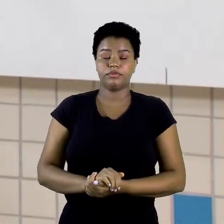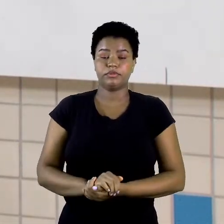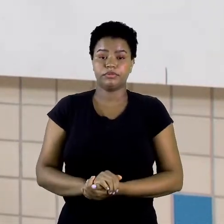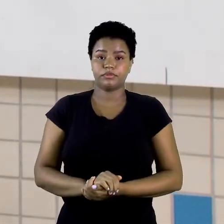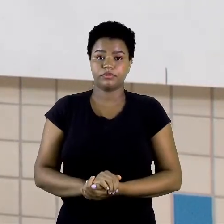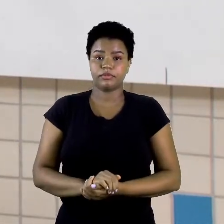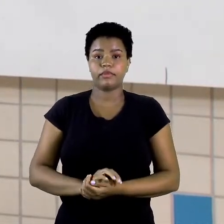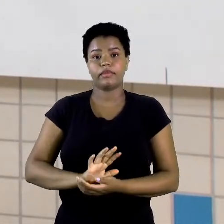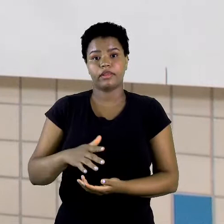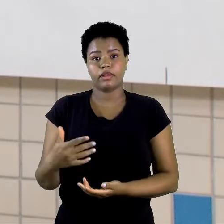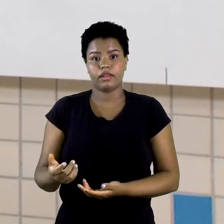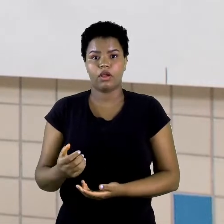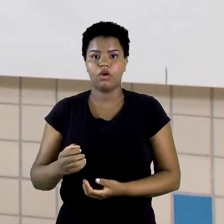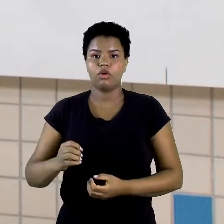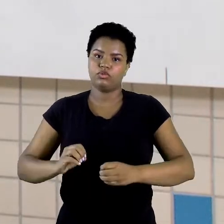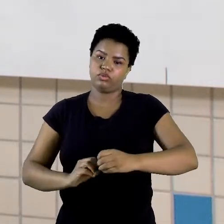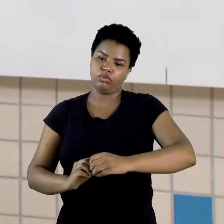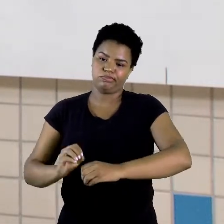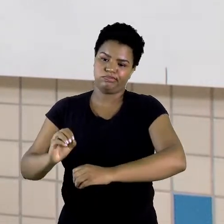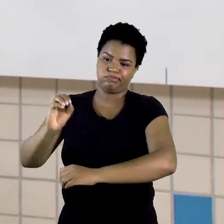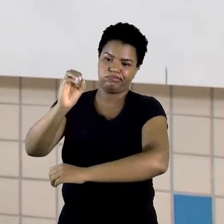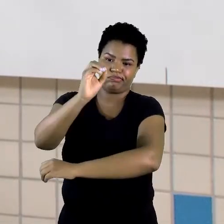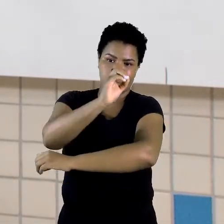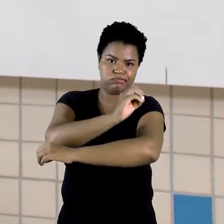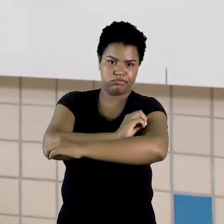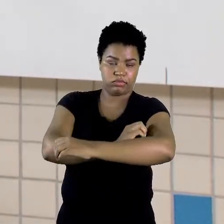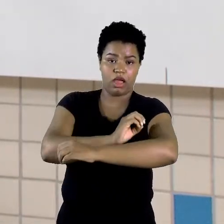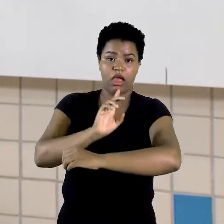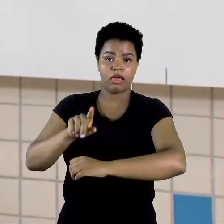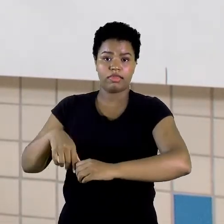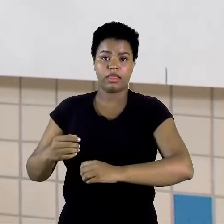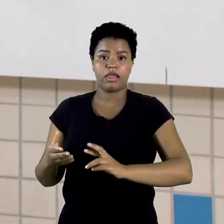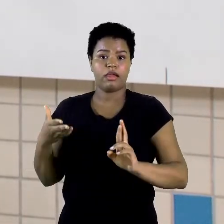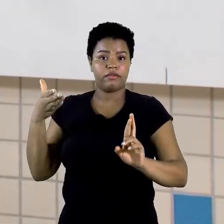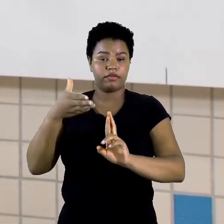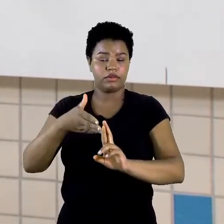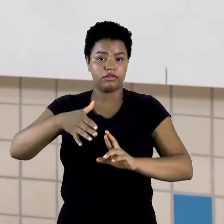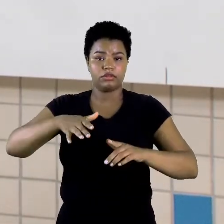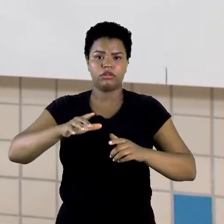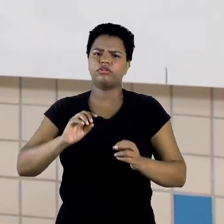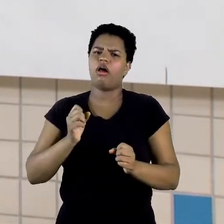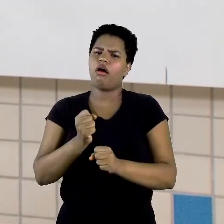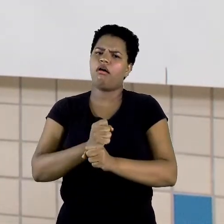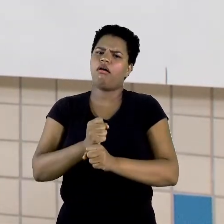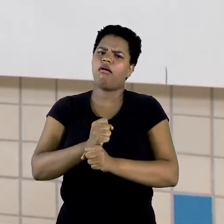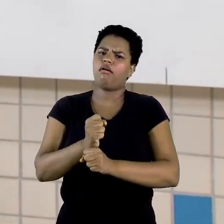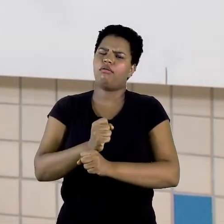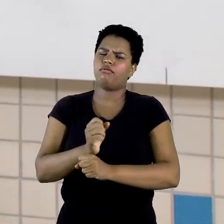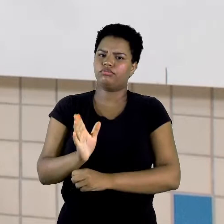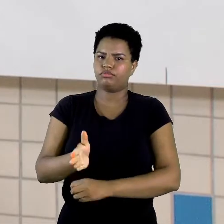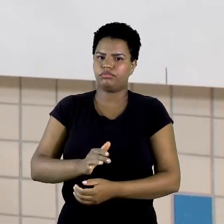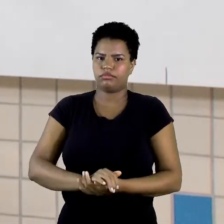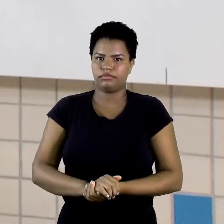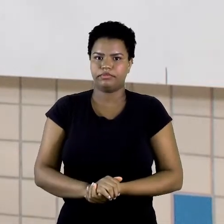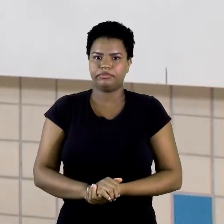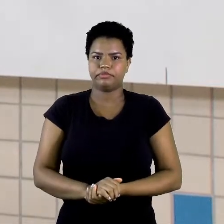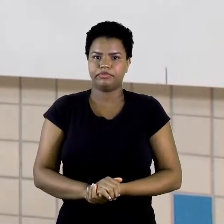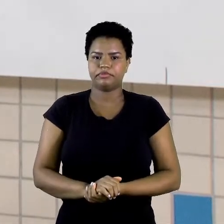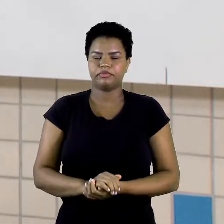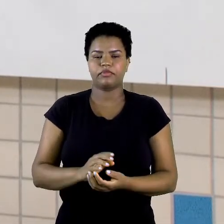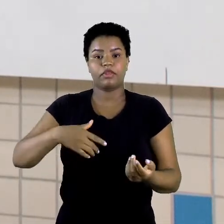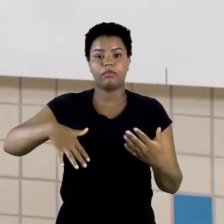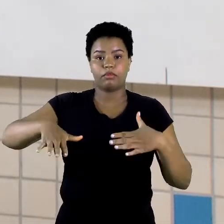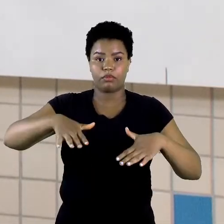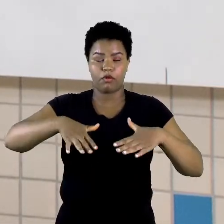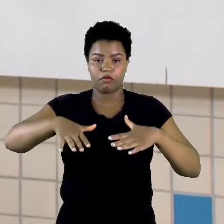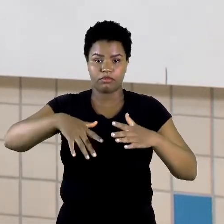Sol nasce a leste e se põe a oeste, servindo de referência de posição há muitos anos. Conforme o movimento é